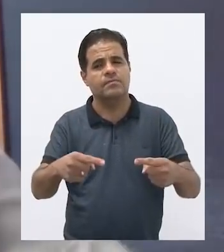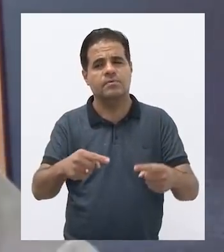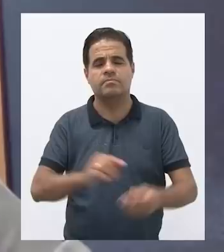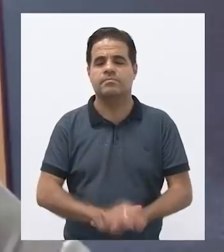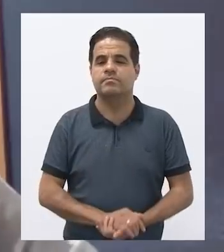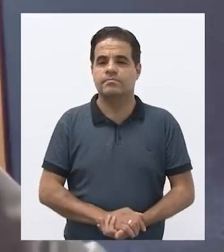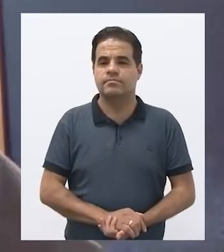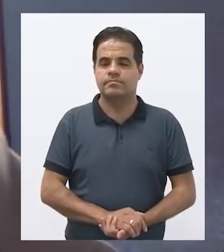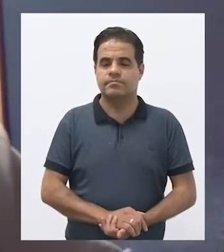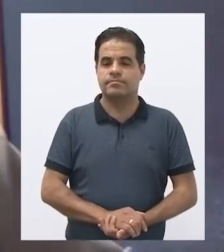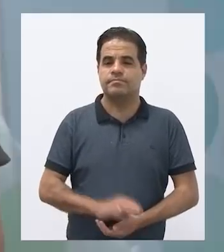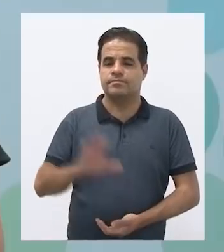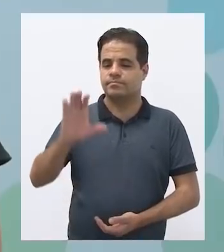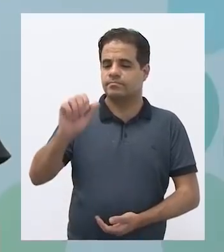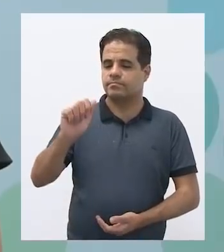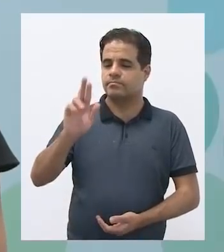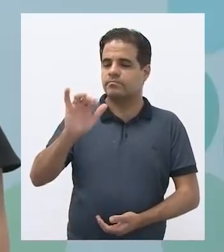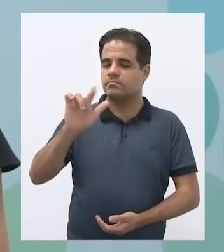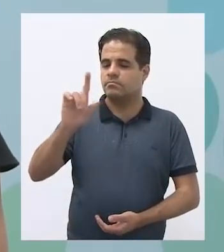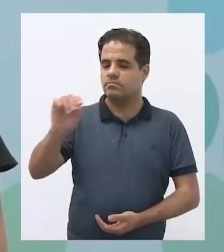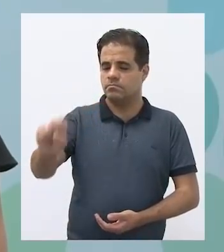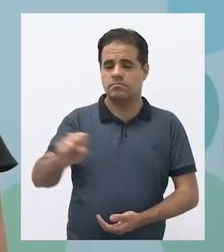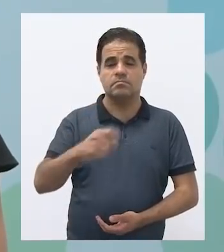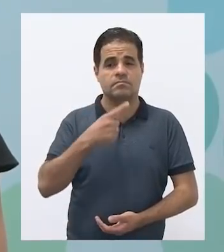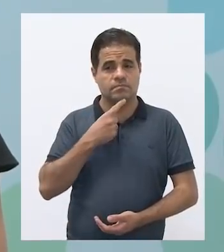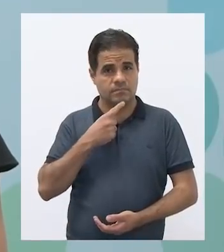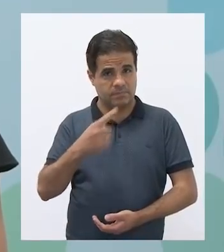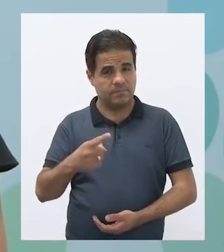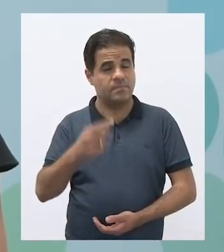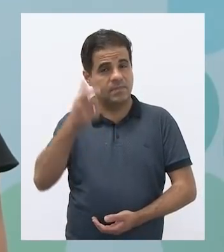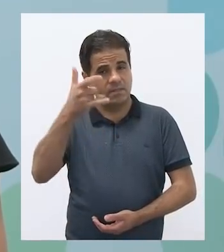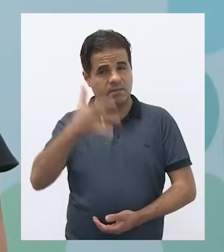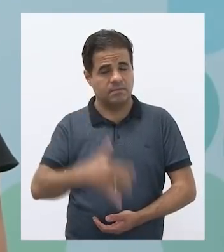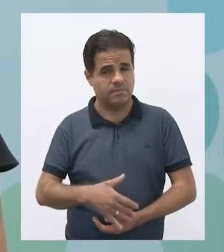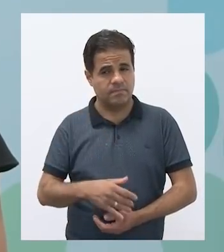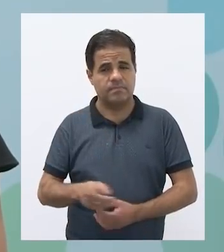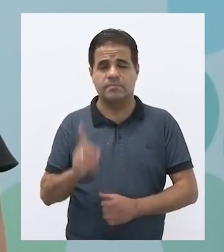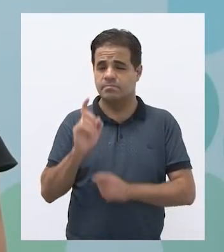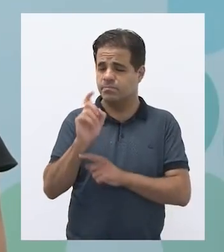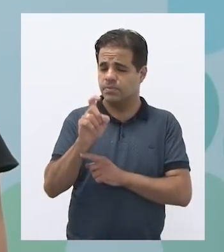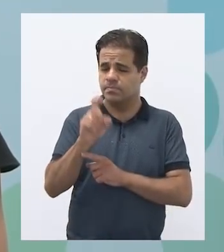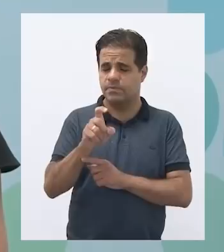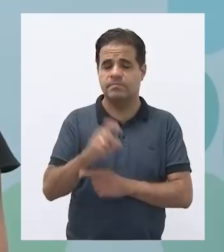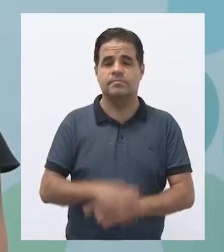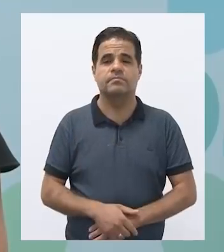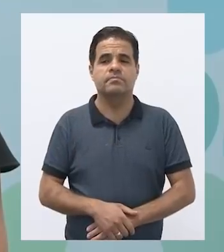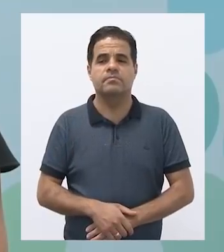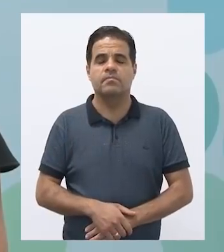Ô, Carlos, você sabe que você falando aí, você falou do TikTok da